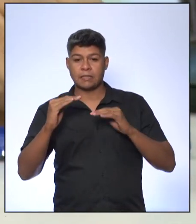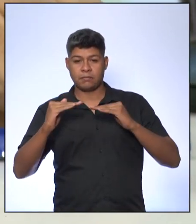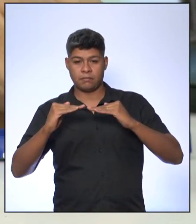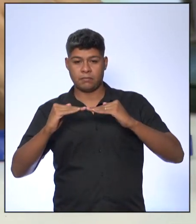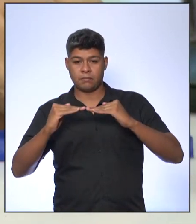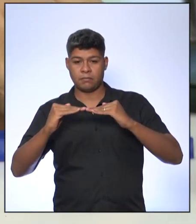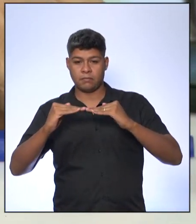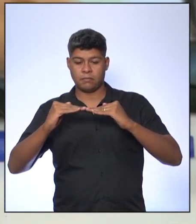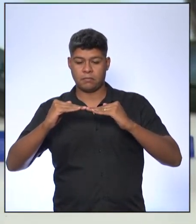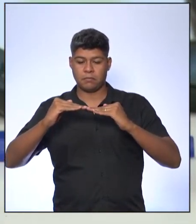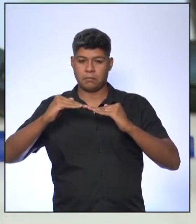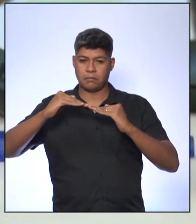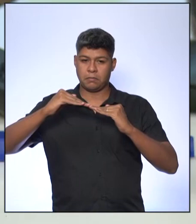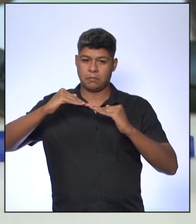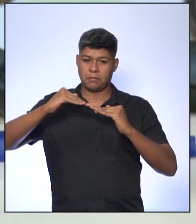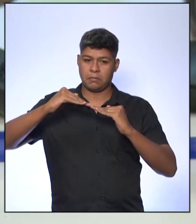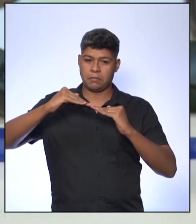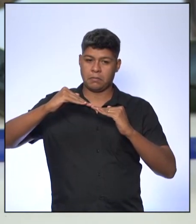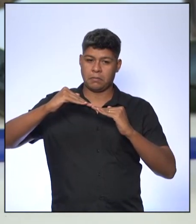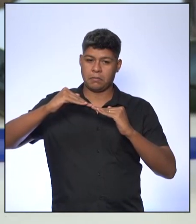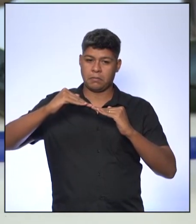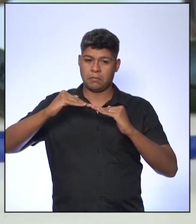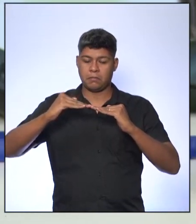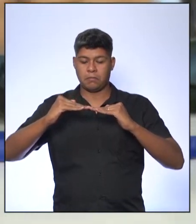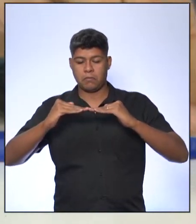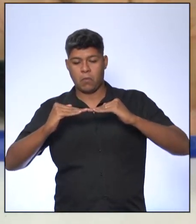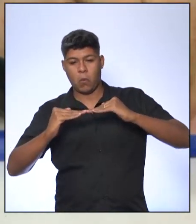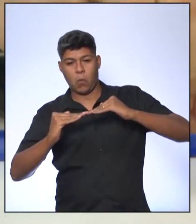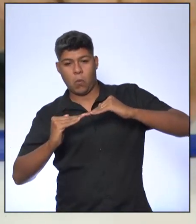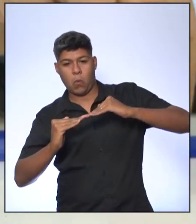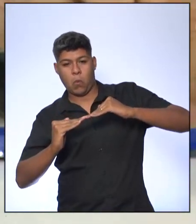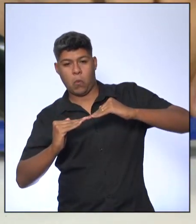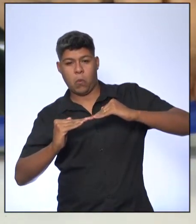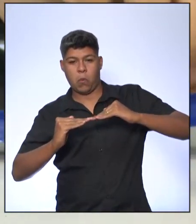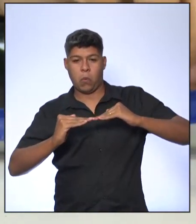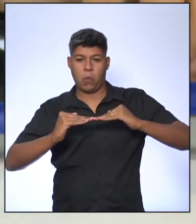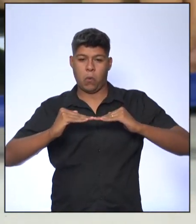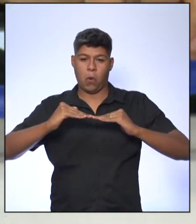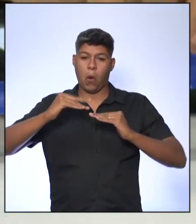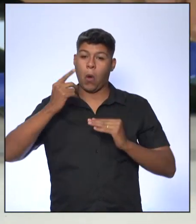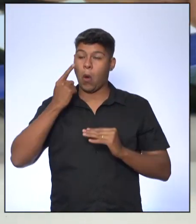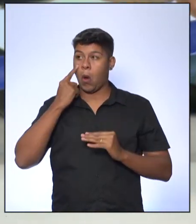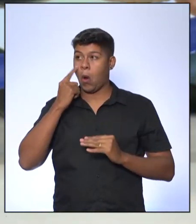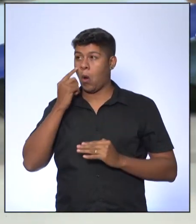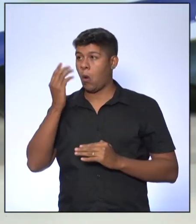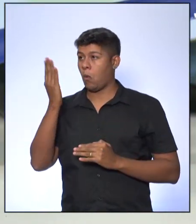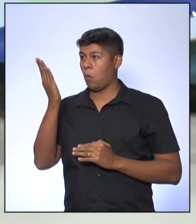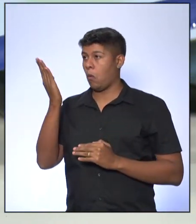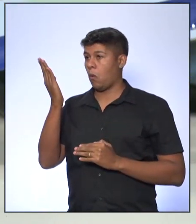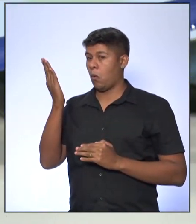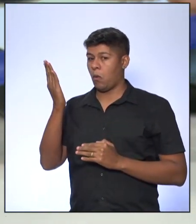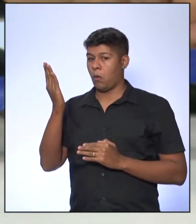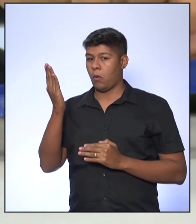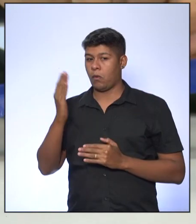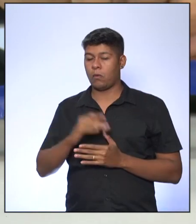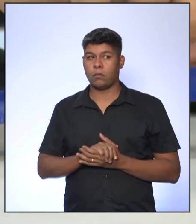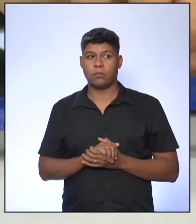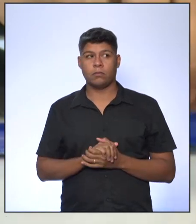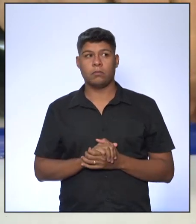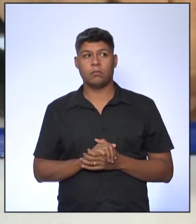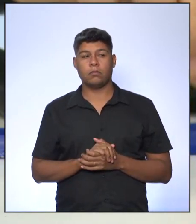desnível, uma diferença de nível, pode ser para este ou para aquele lado, eu vou produzir para o outro lado. Ó, se eu produzir uma diferença de